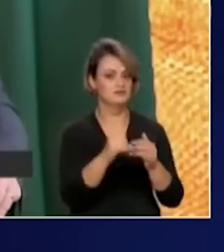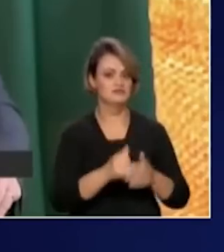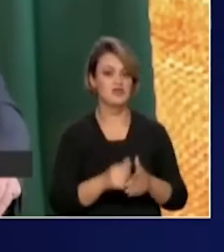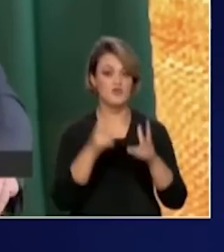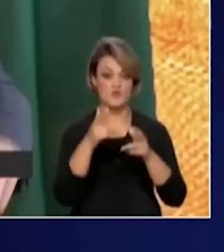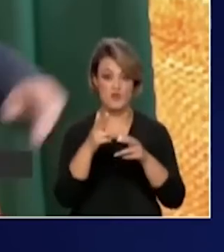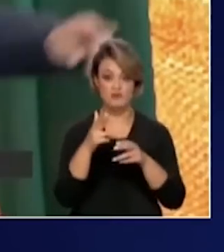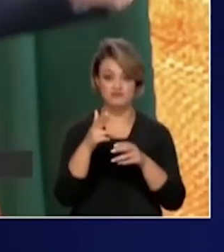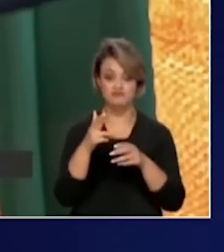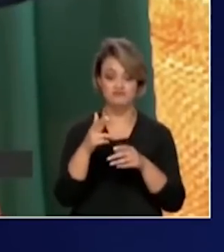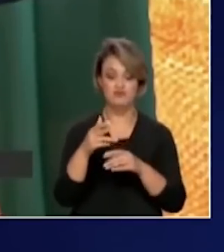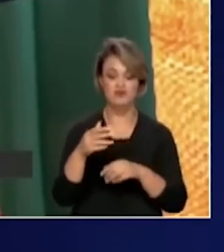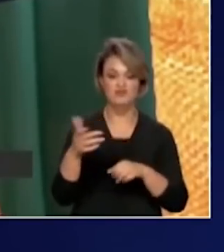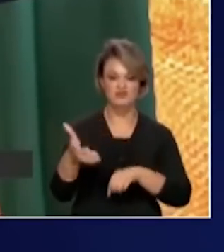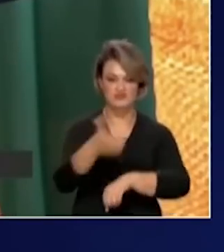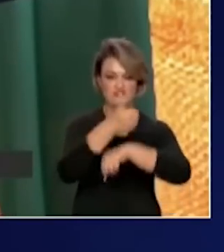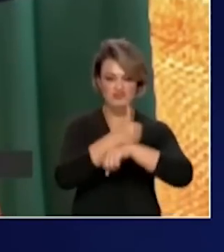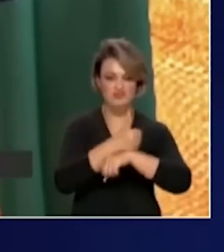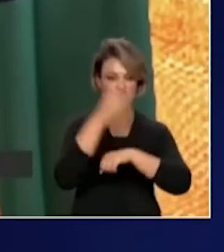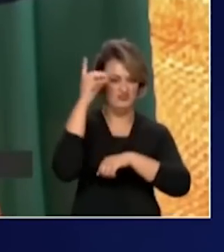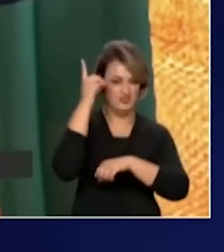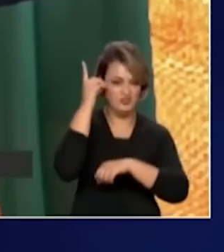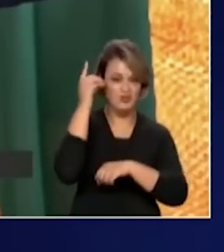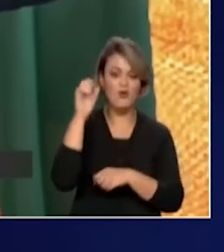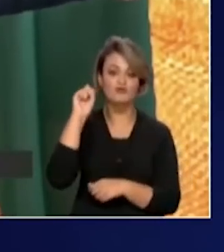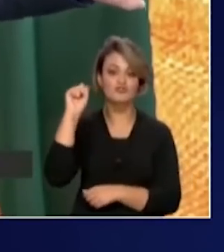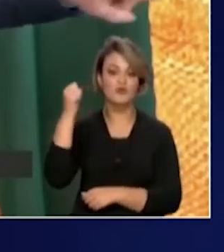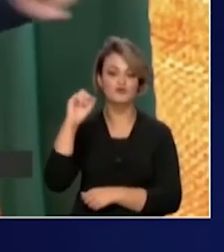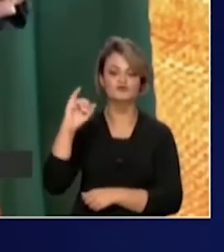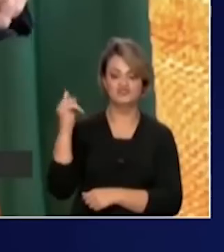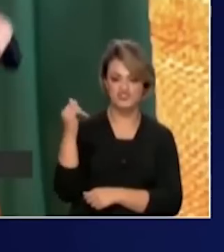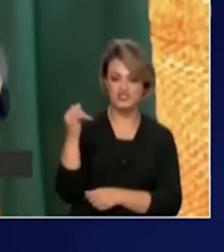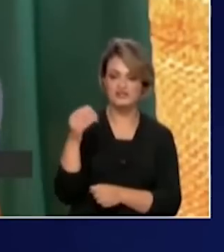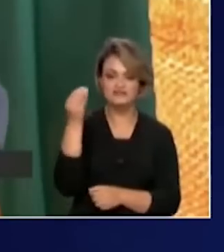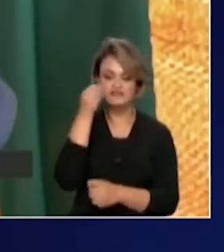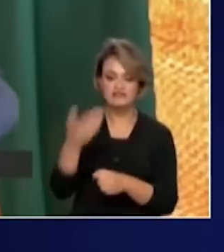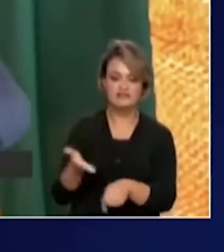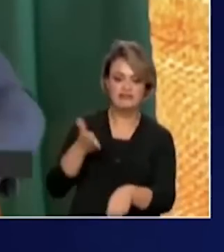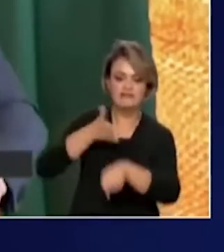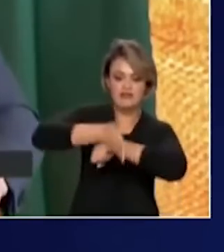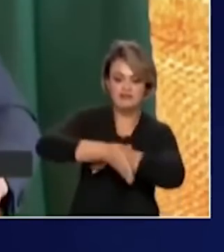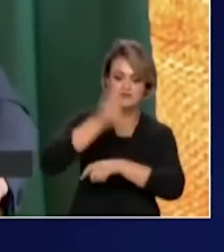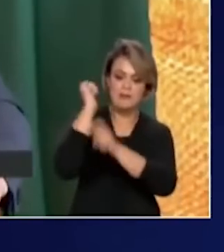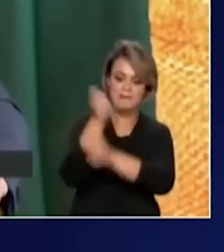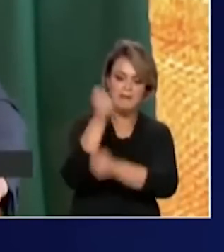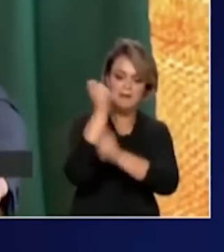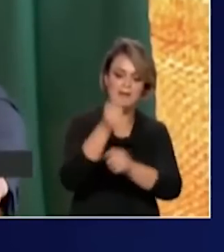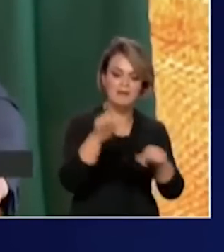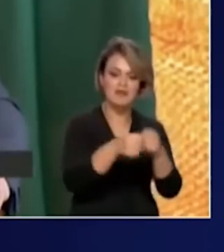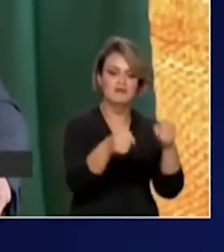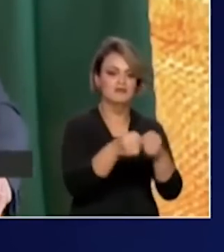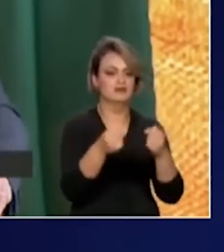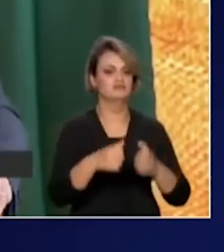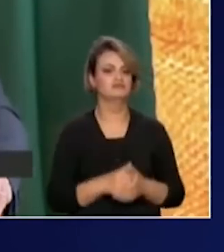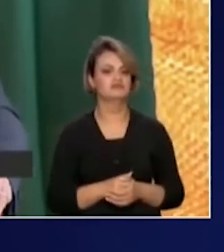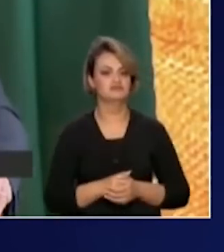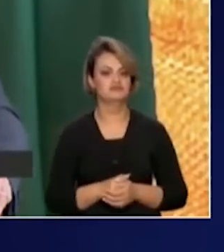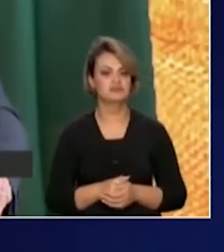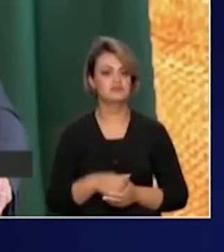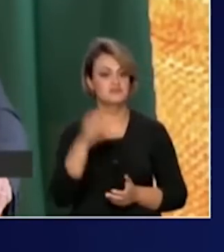Dilma Rousseff, ou vão tentar fazer o que fizeram dia 8 de janeiro, tentando invadir os poderes da